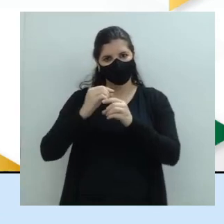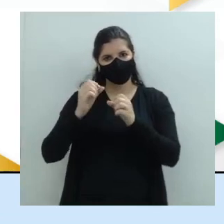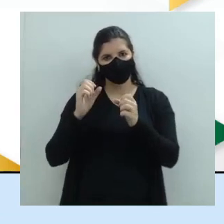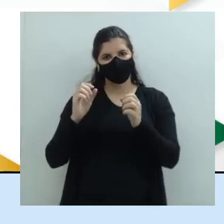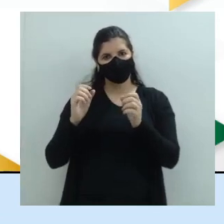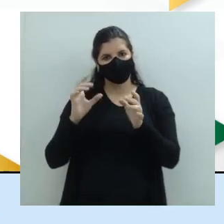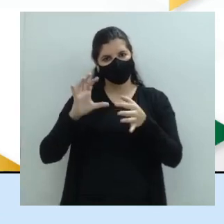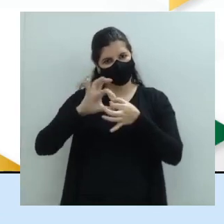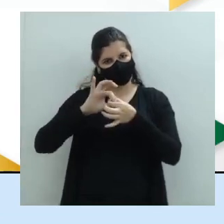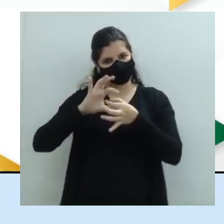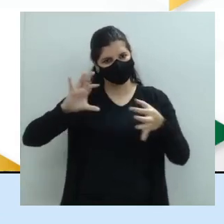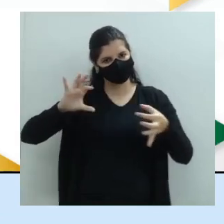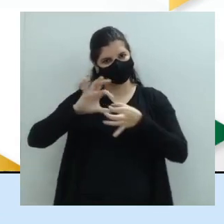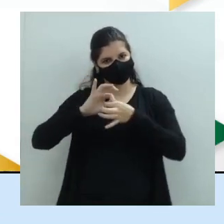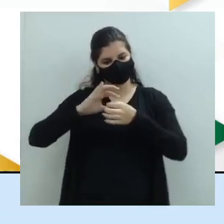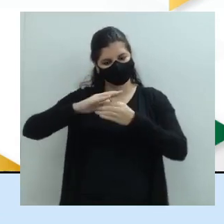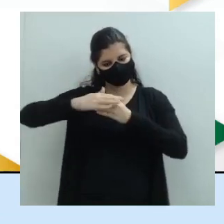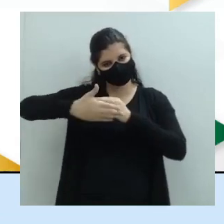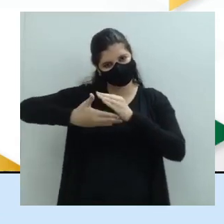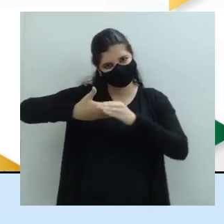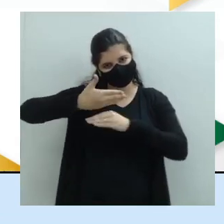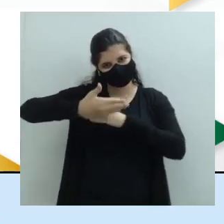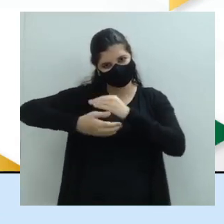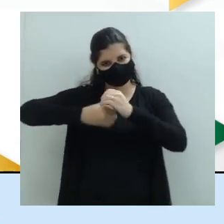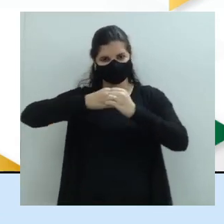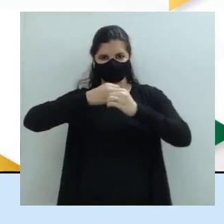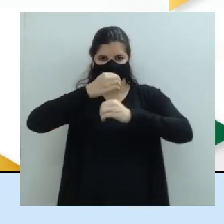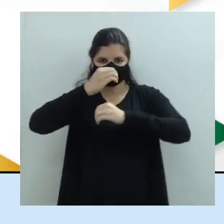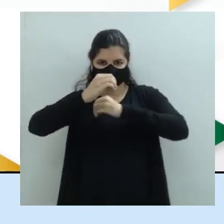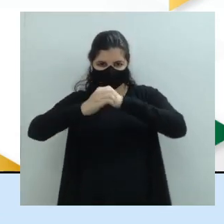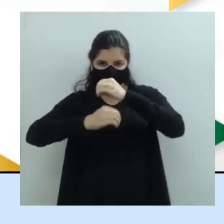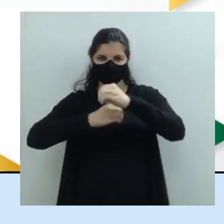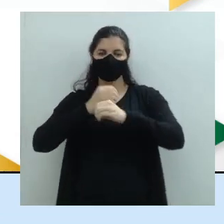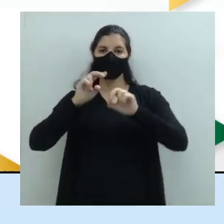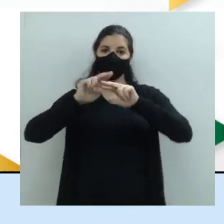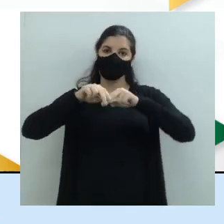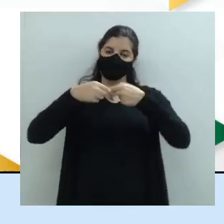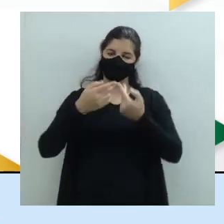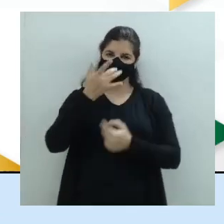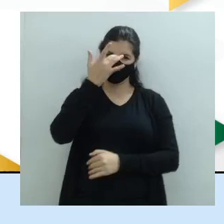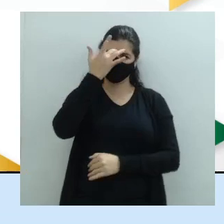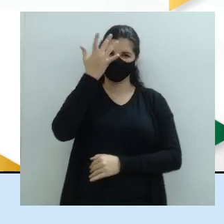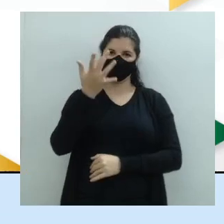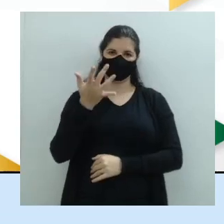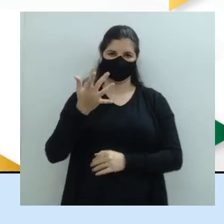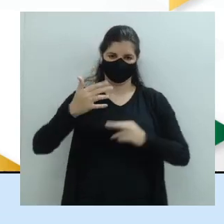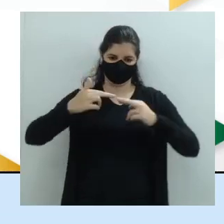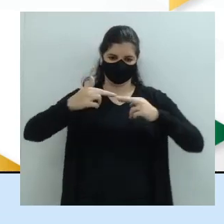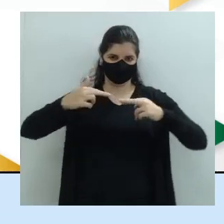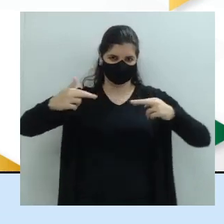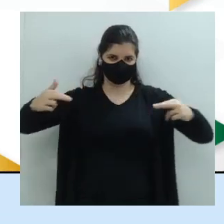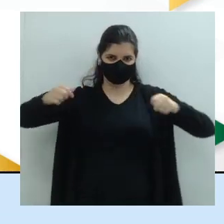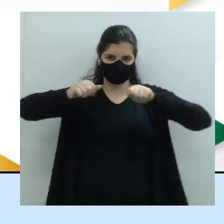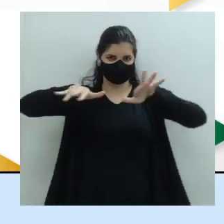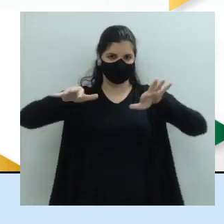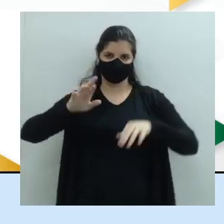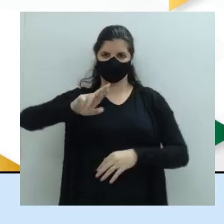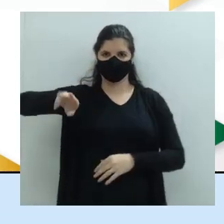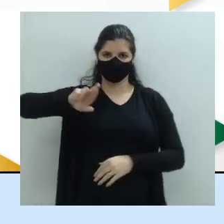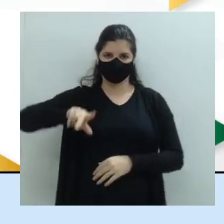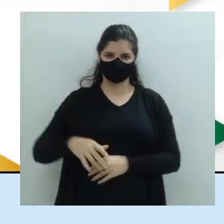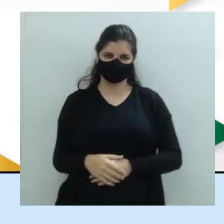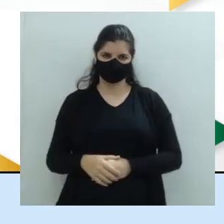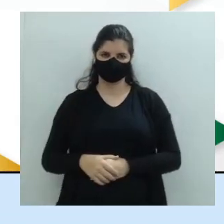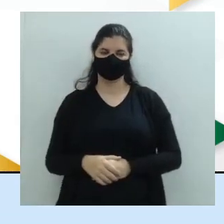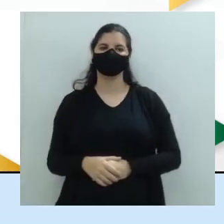fortemente ligados ali aos núcleos atômicos e por isso eles não são facilmente conduzidos quando se fala